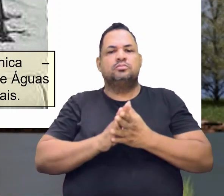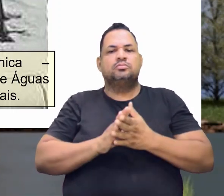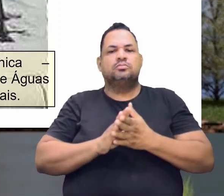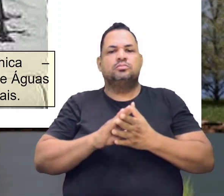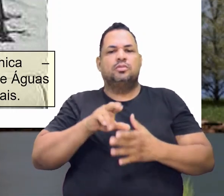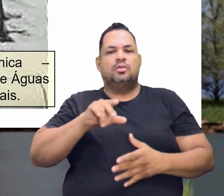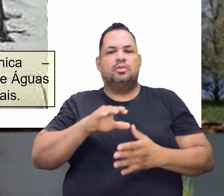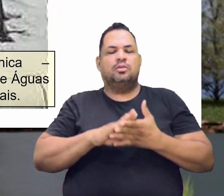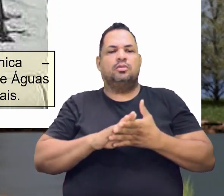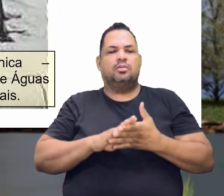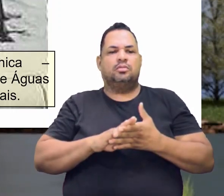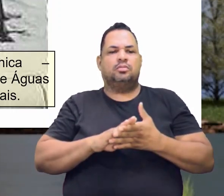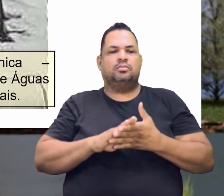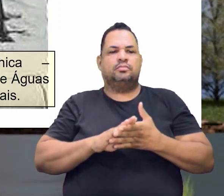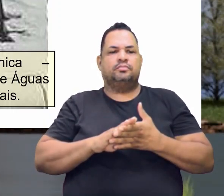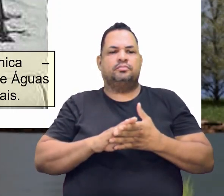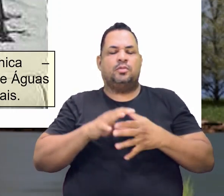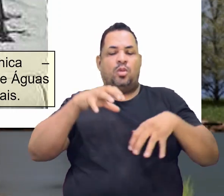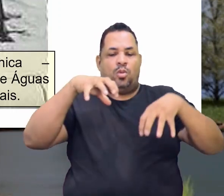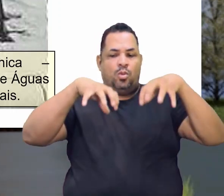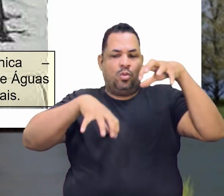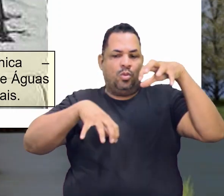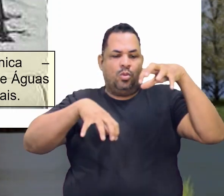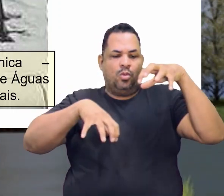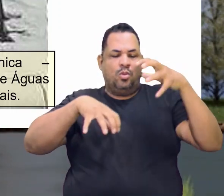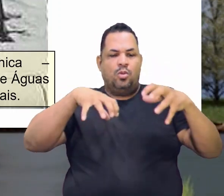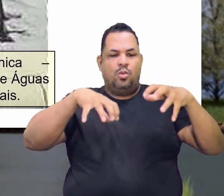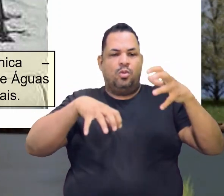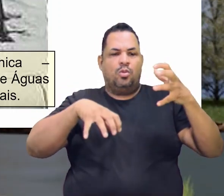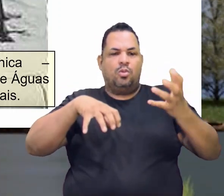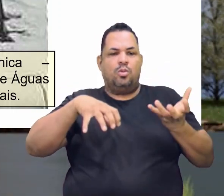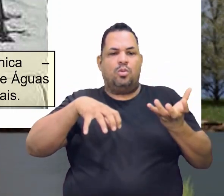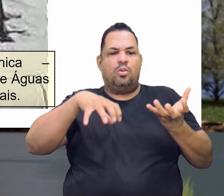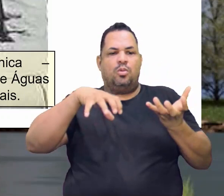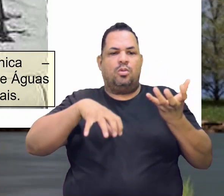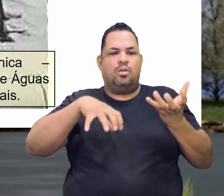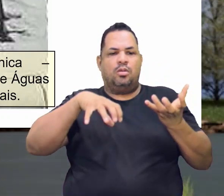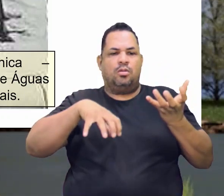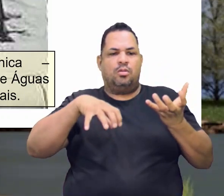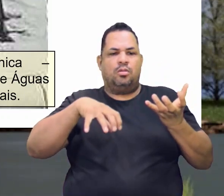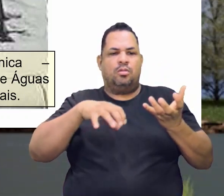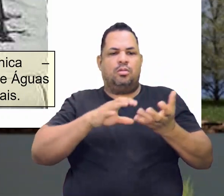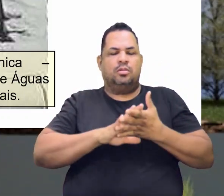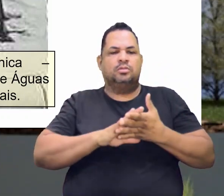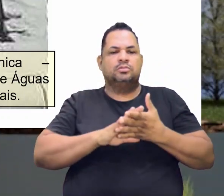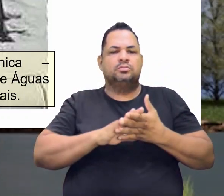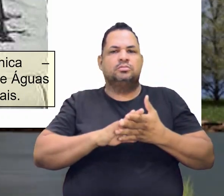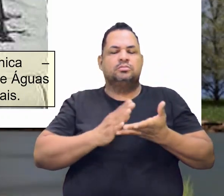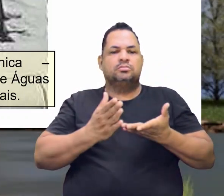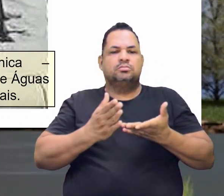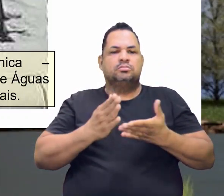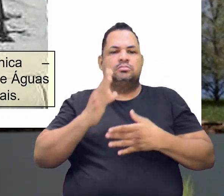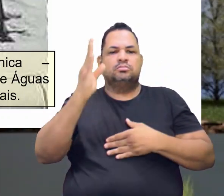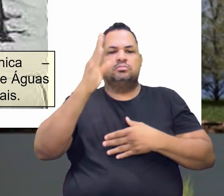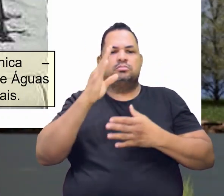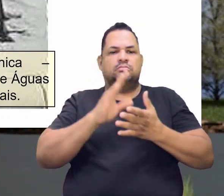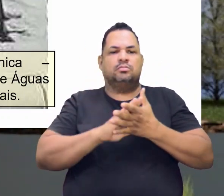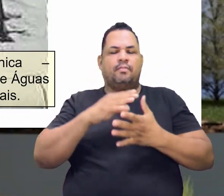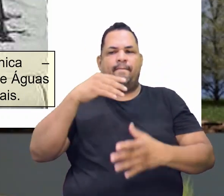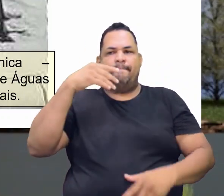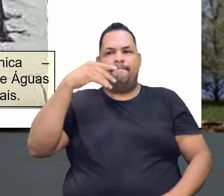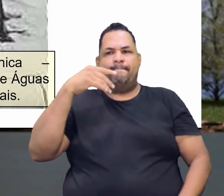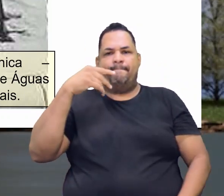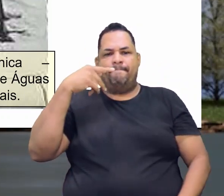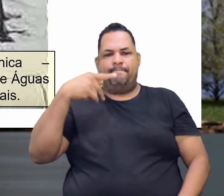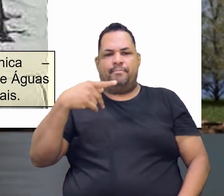Boas. O Congresso Nacional, o deputado Auro de Mello, que é aqui do Abunã, do PTB